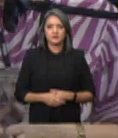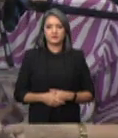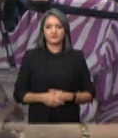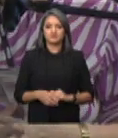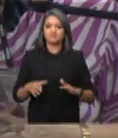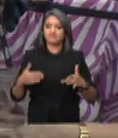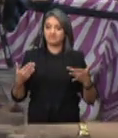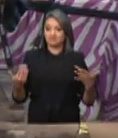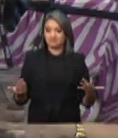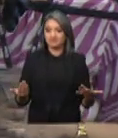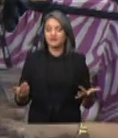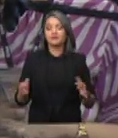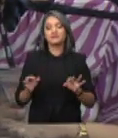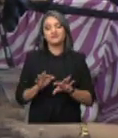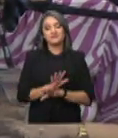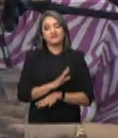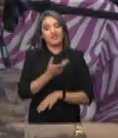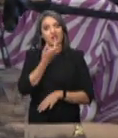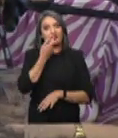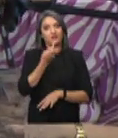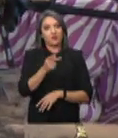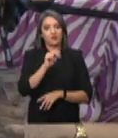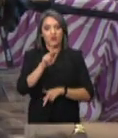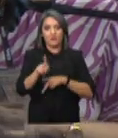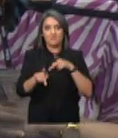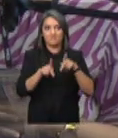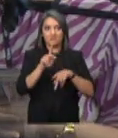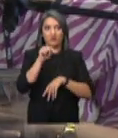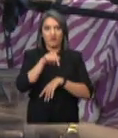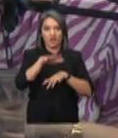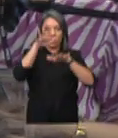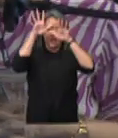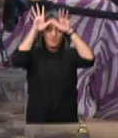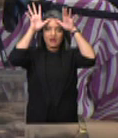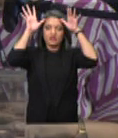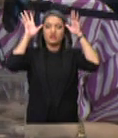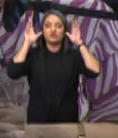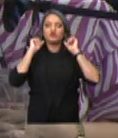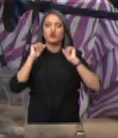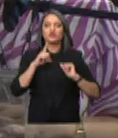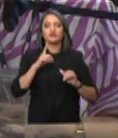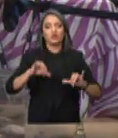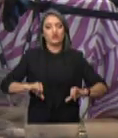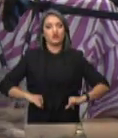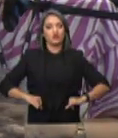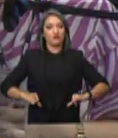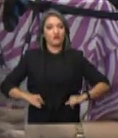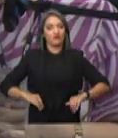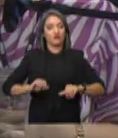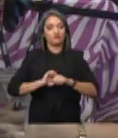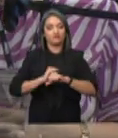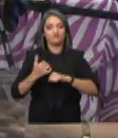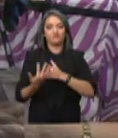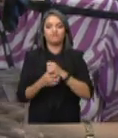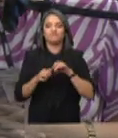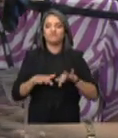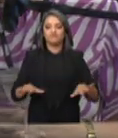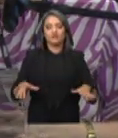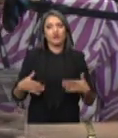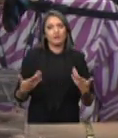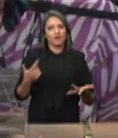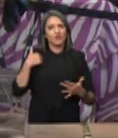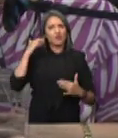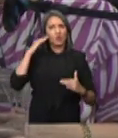para finalizar eu gostaria de ressaltar que a população do Amazonas ela sofreu muito com a pandemia e que concordo com um colega